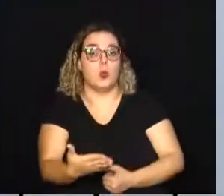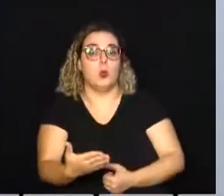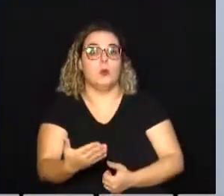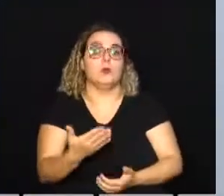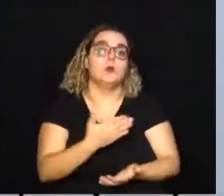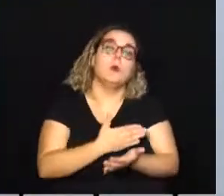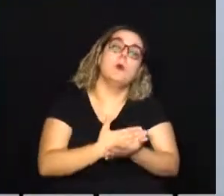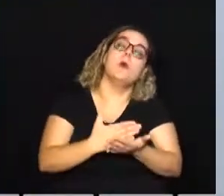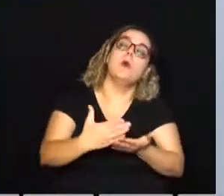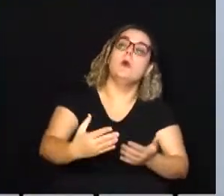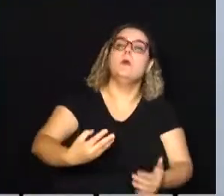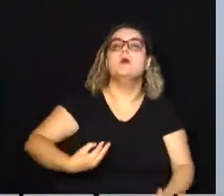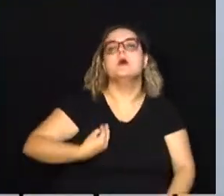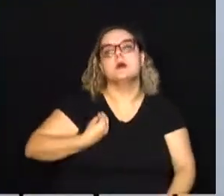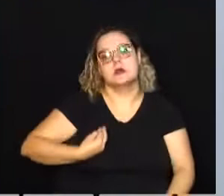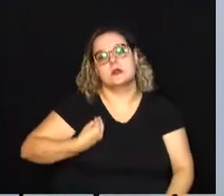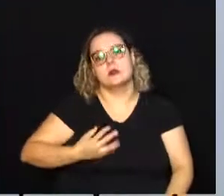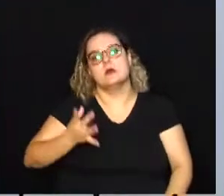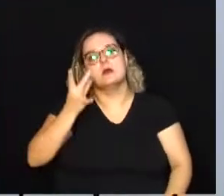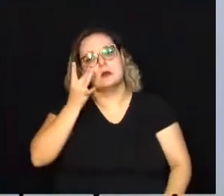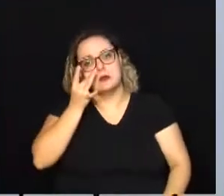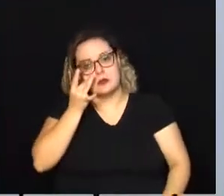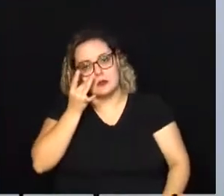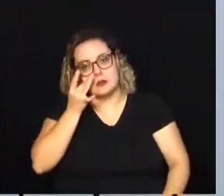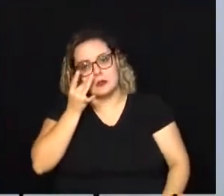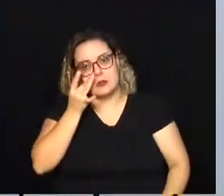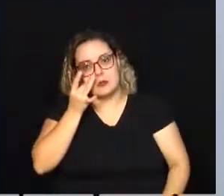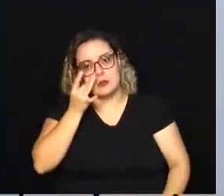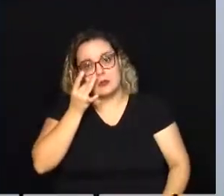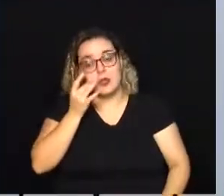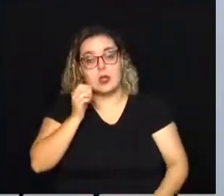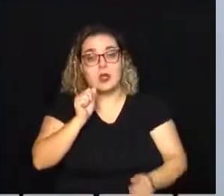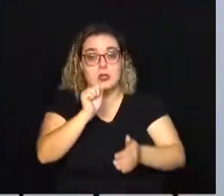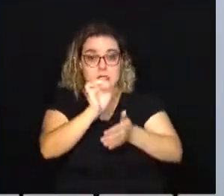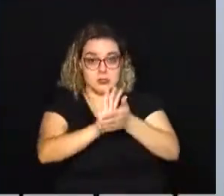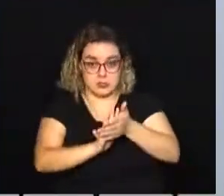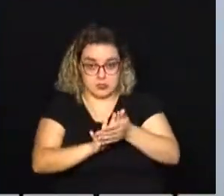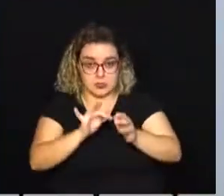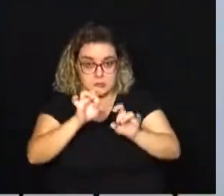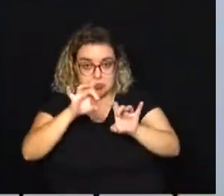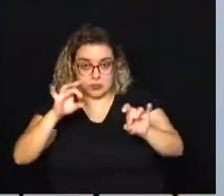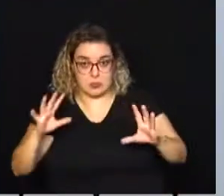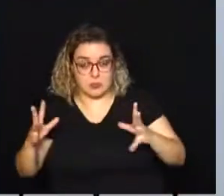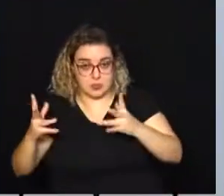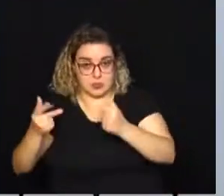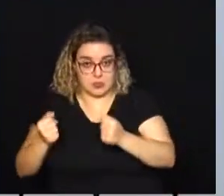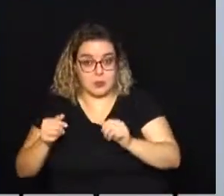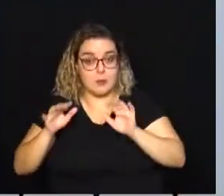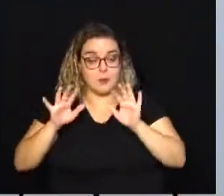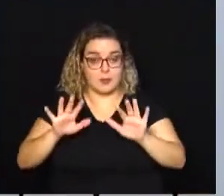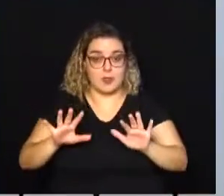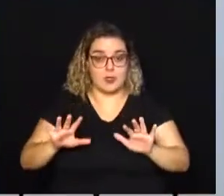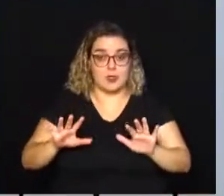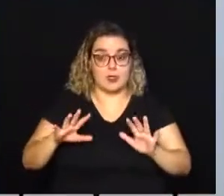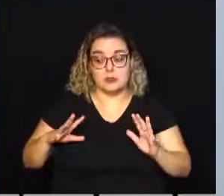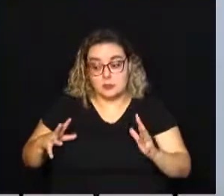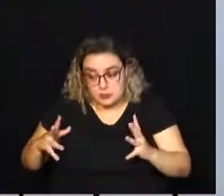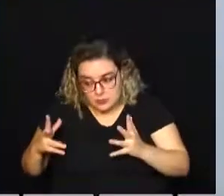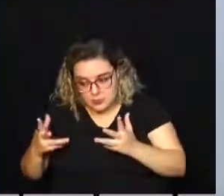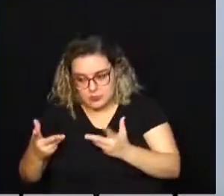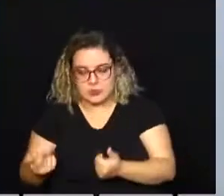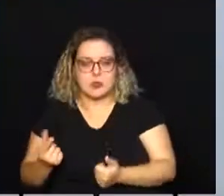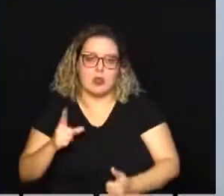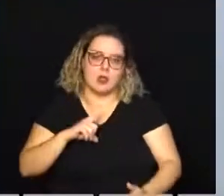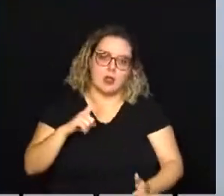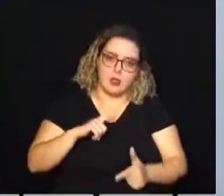presenciais voltarem. As atividades remotas precisam ser para todos, mas mesmo sendo para todos, elas atenuam o